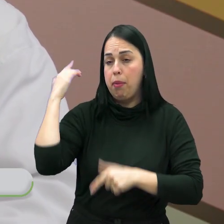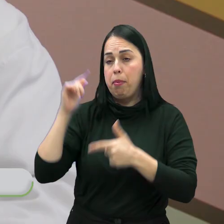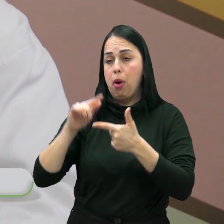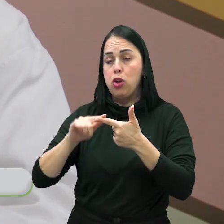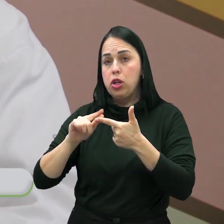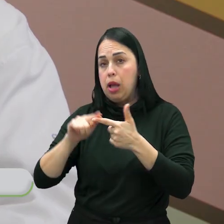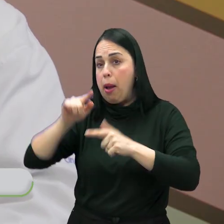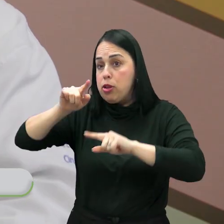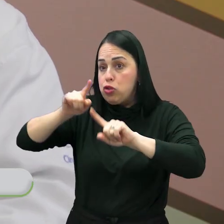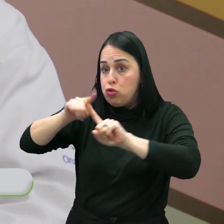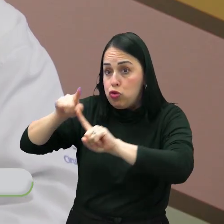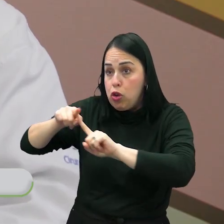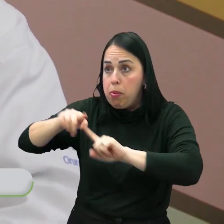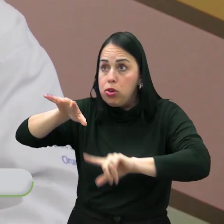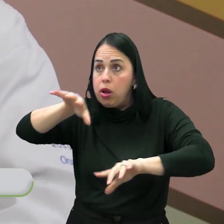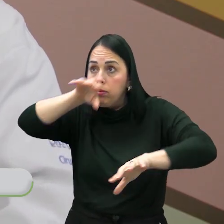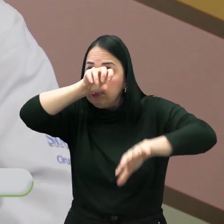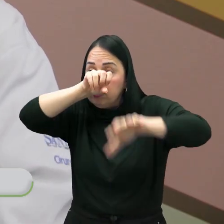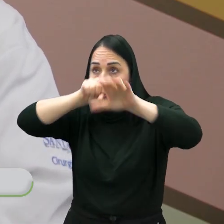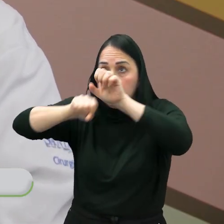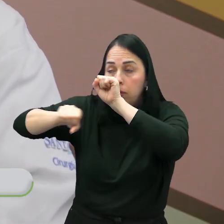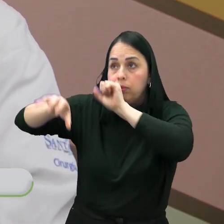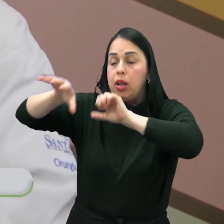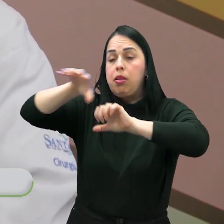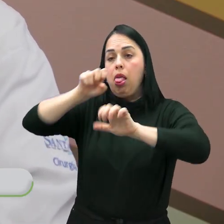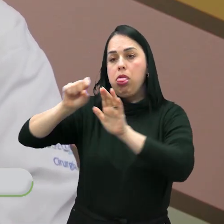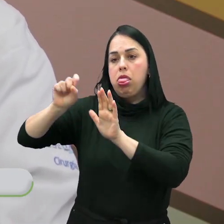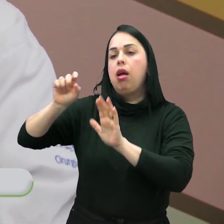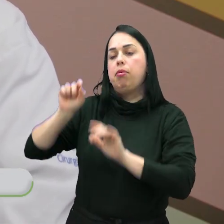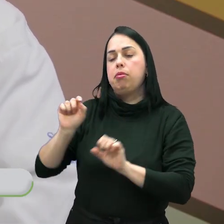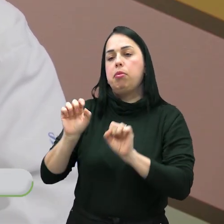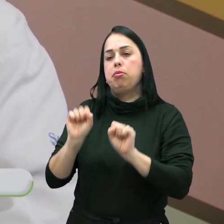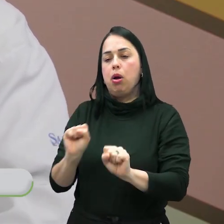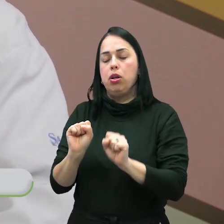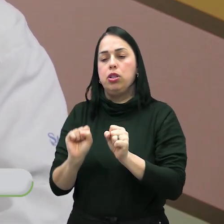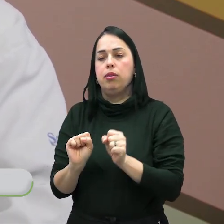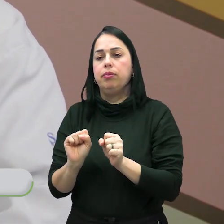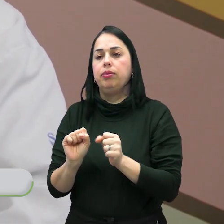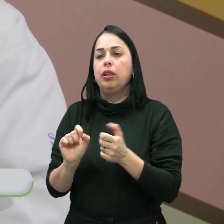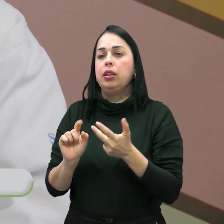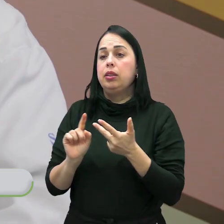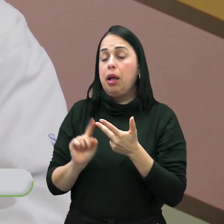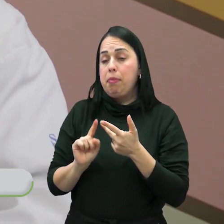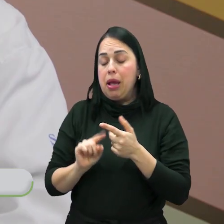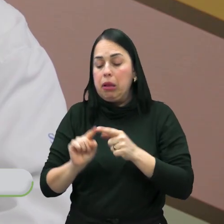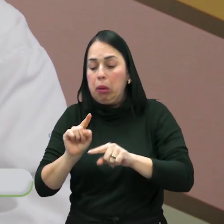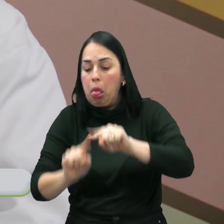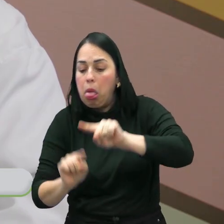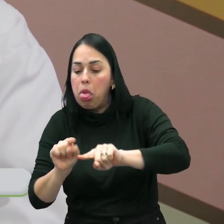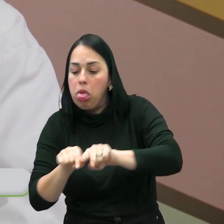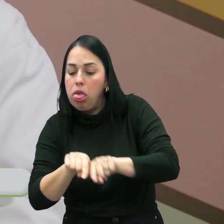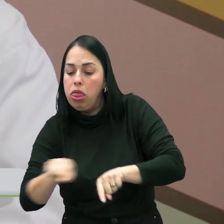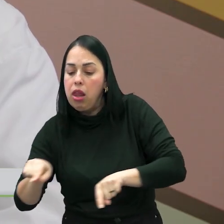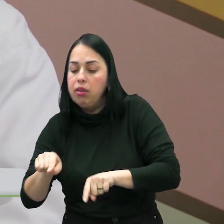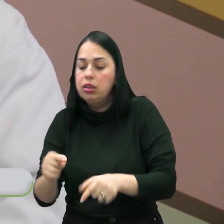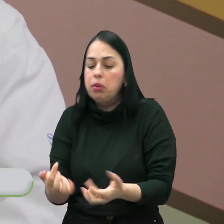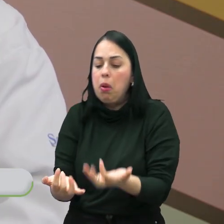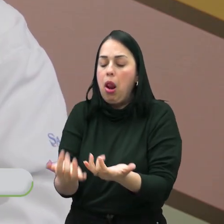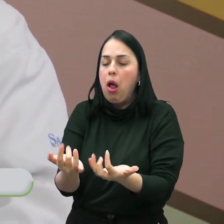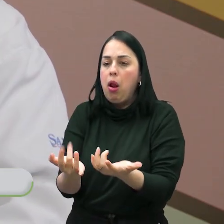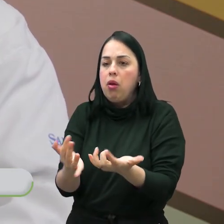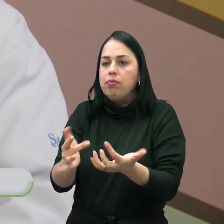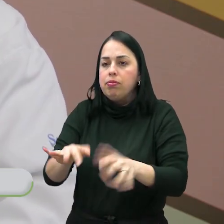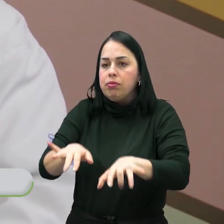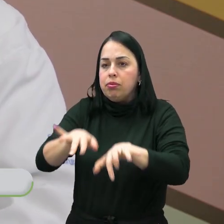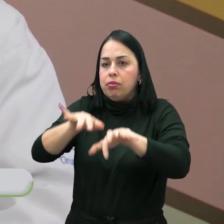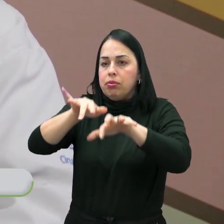por o HCN, que é o ácido cianídrico, pode ser também por material particulado, que são os